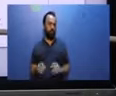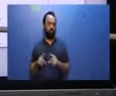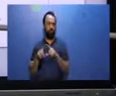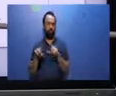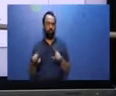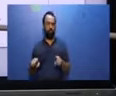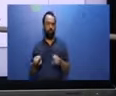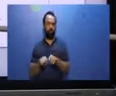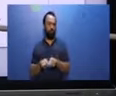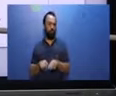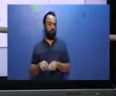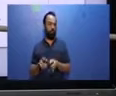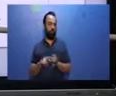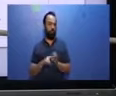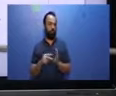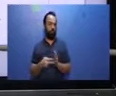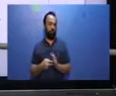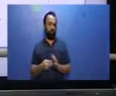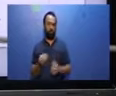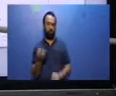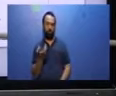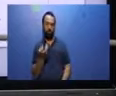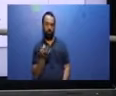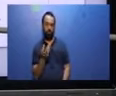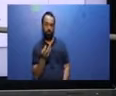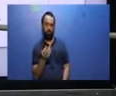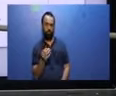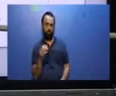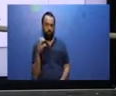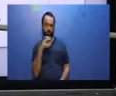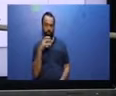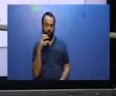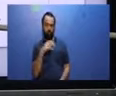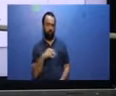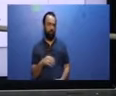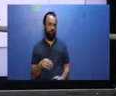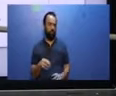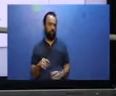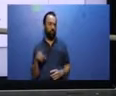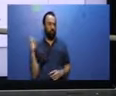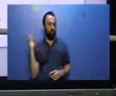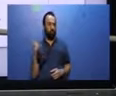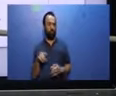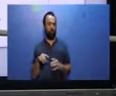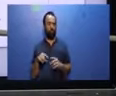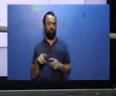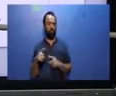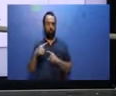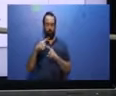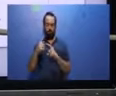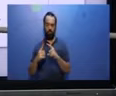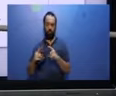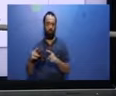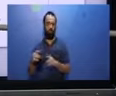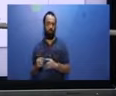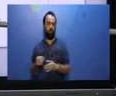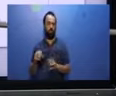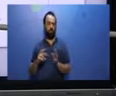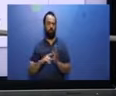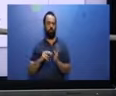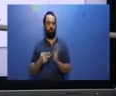triângulo significa o aquecimento esse símbolo de lambda significa iluminação